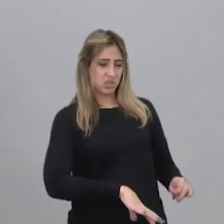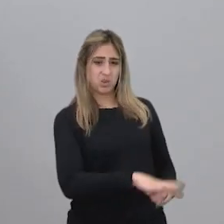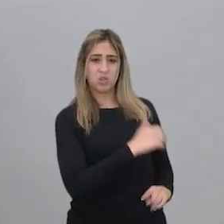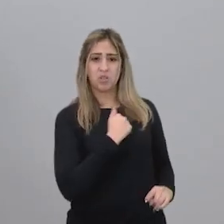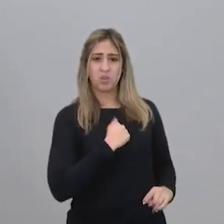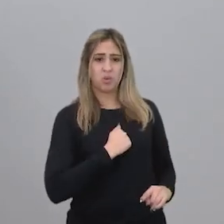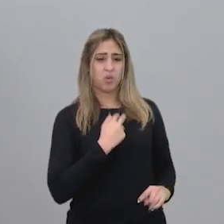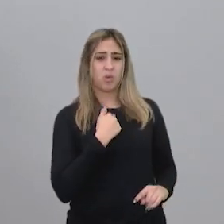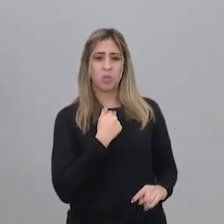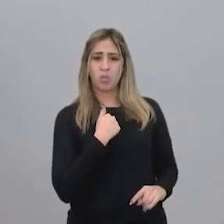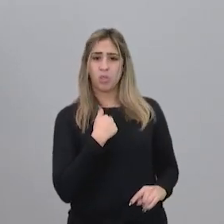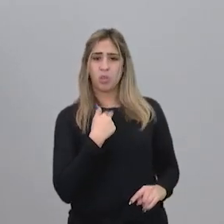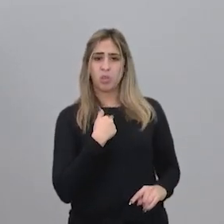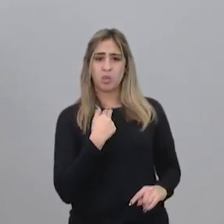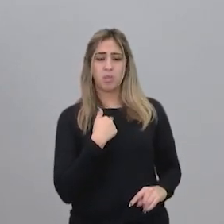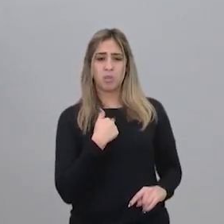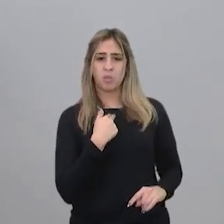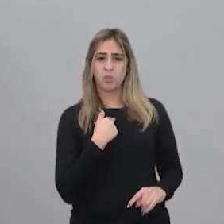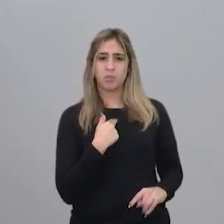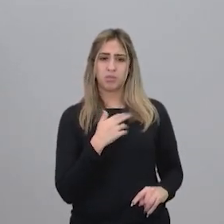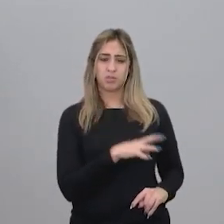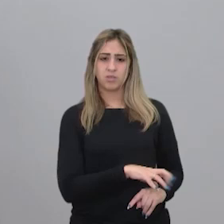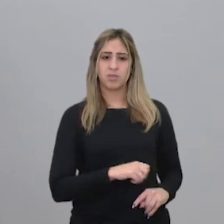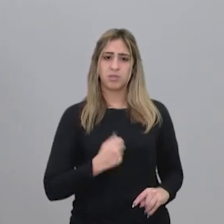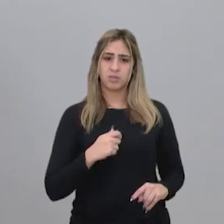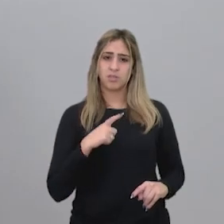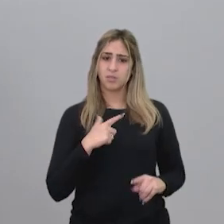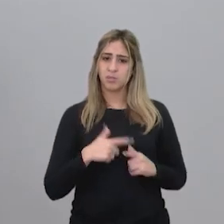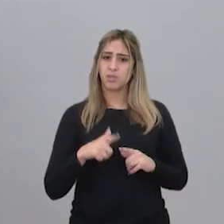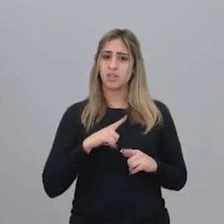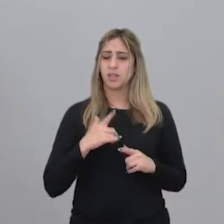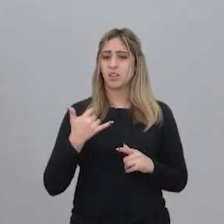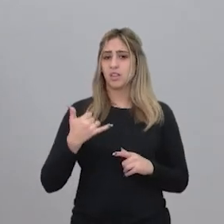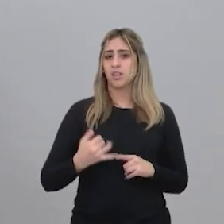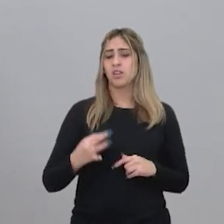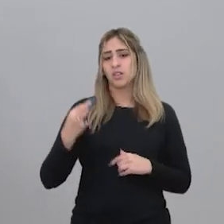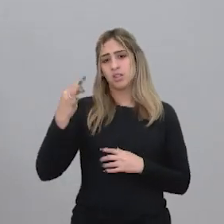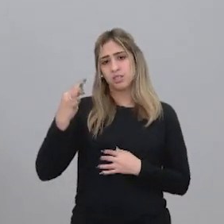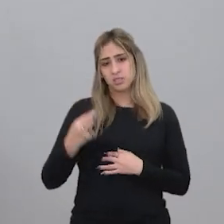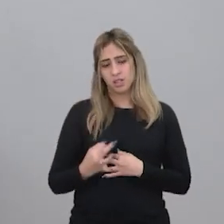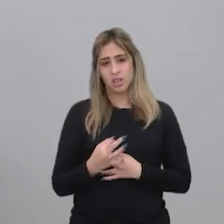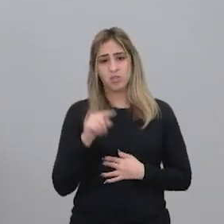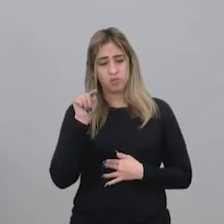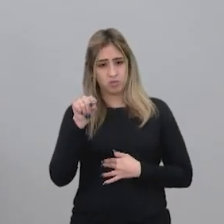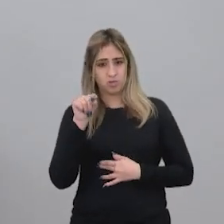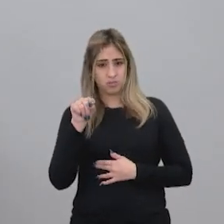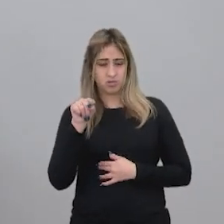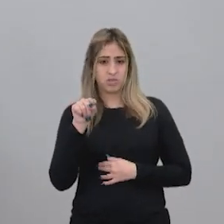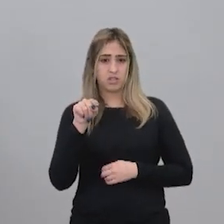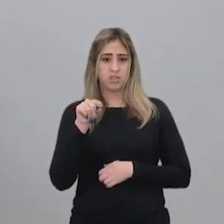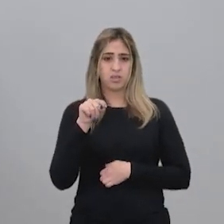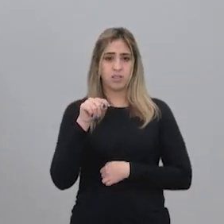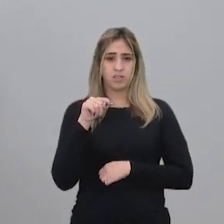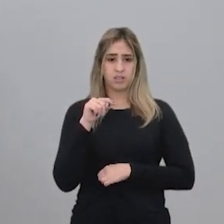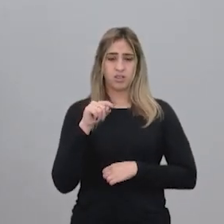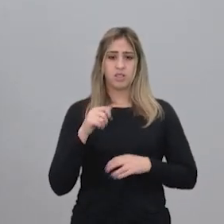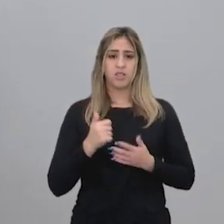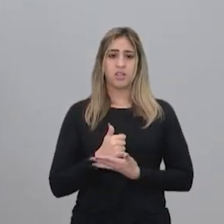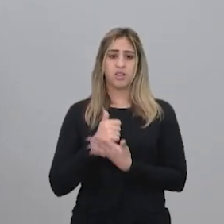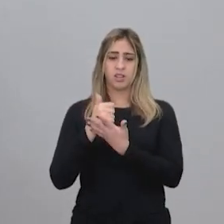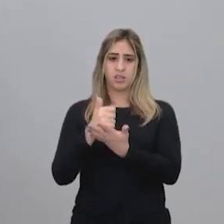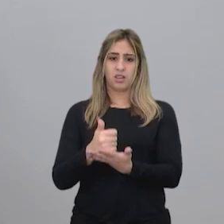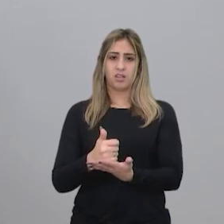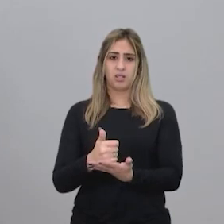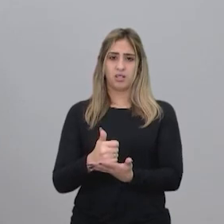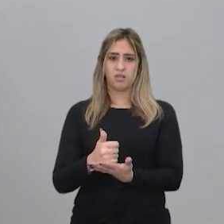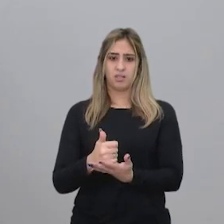não pode pegar aquela água que vai estar contaminada, você vai ter um problema de ter uma diarreia. O correto seria você, assim, levar as suas fezes